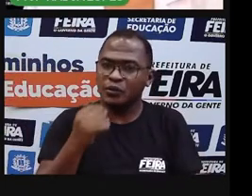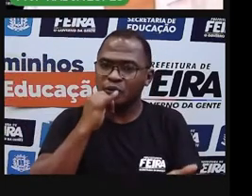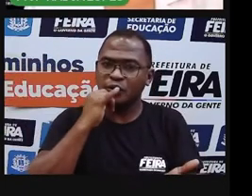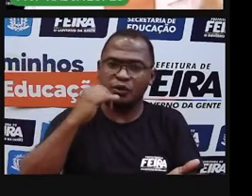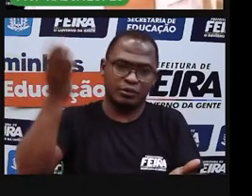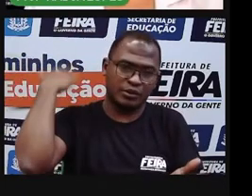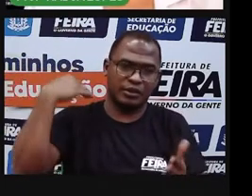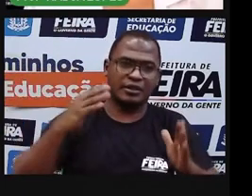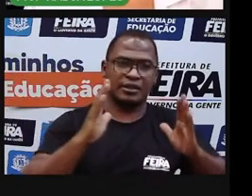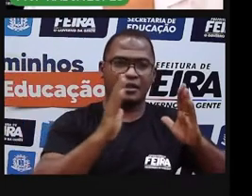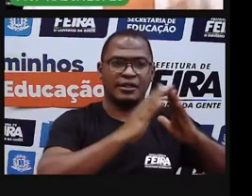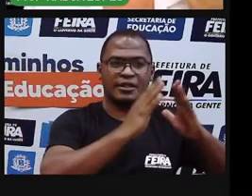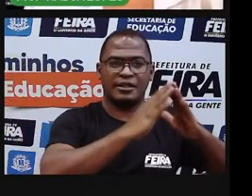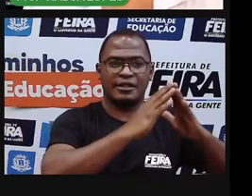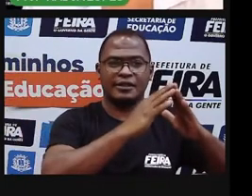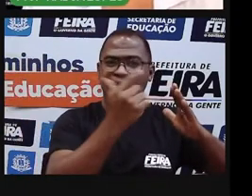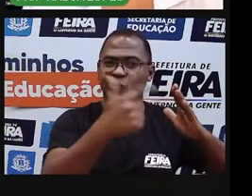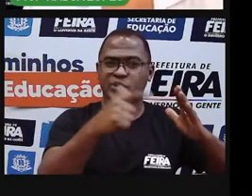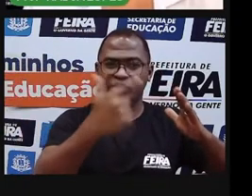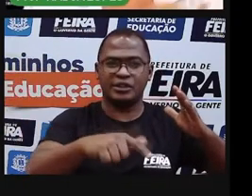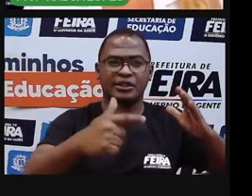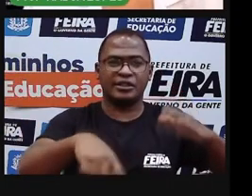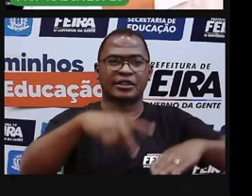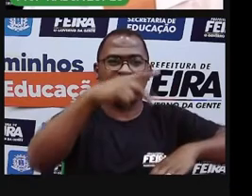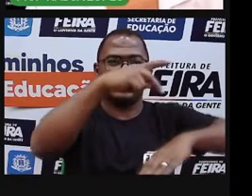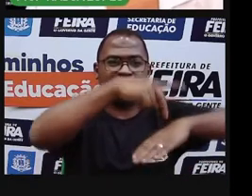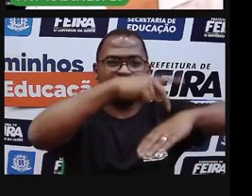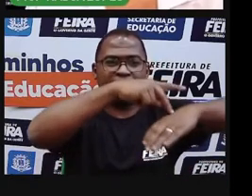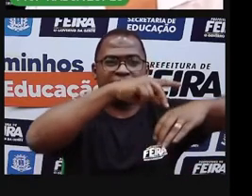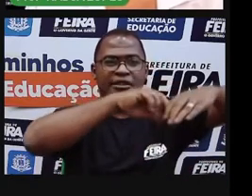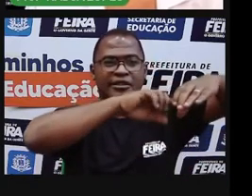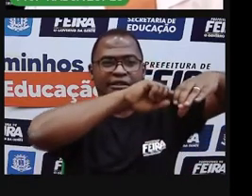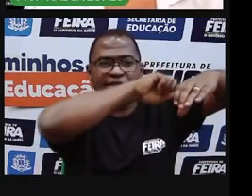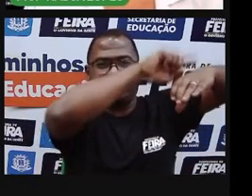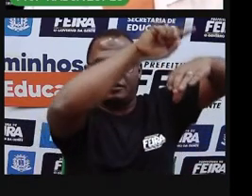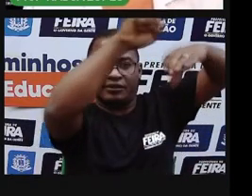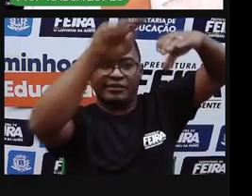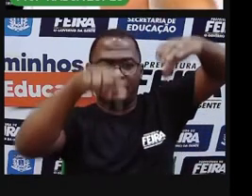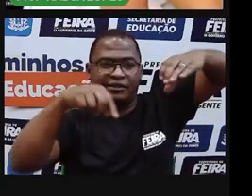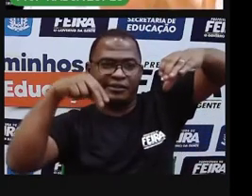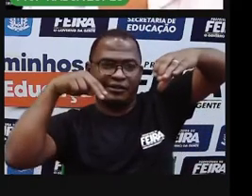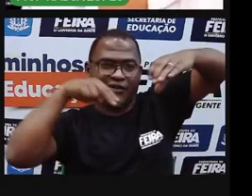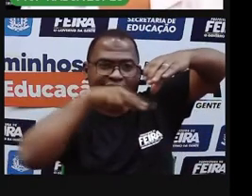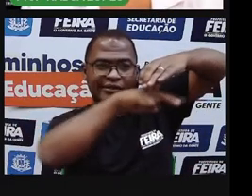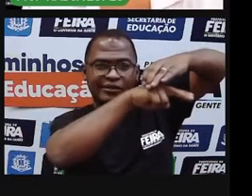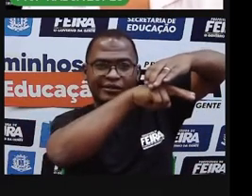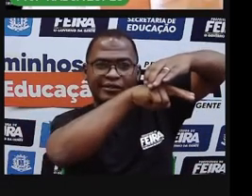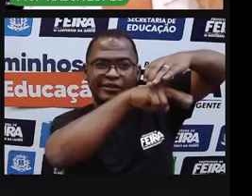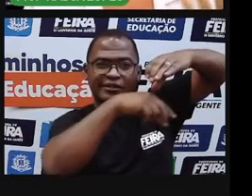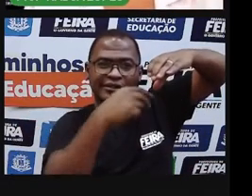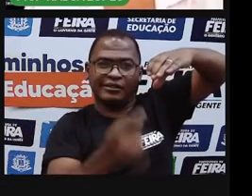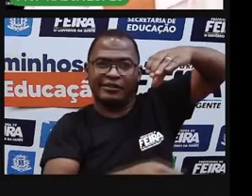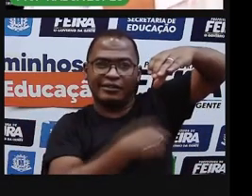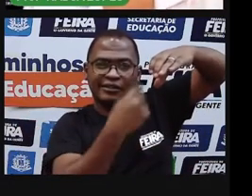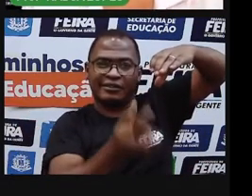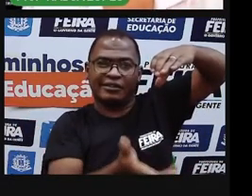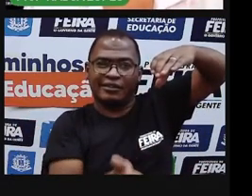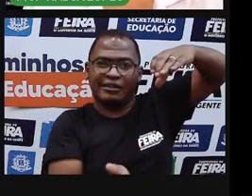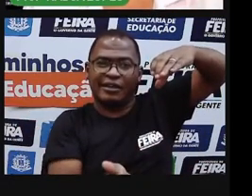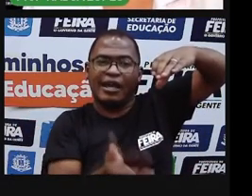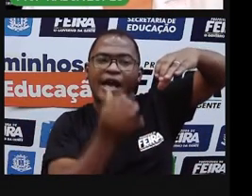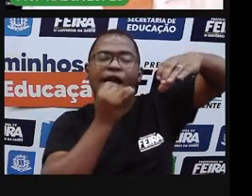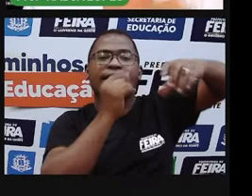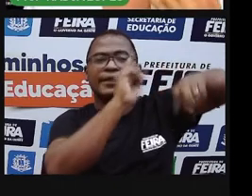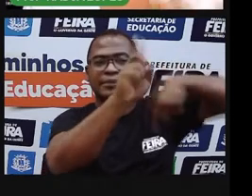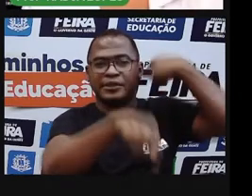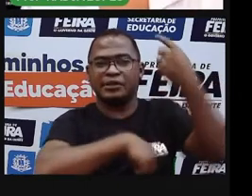e desenvolveu uma nova nova habilidade de construir moradia ele passou se fica está em determinado